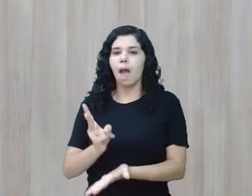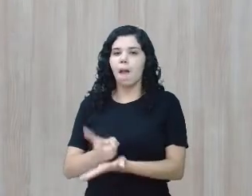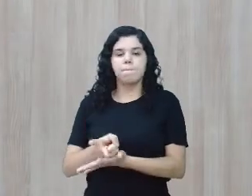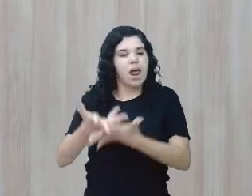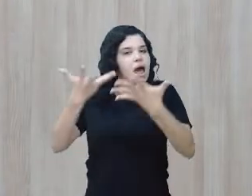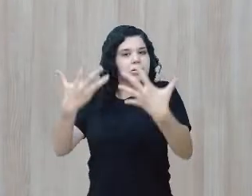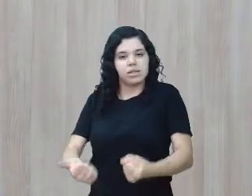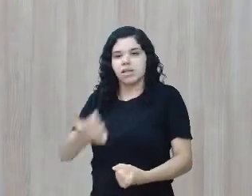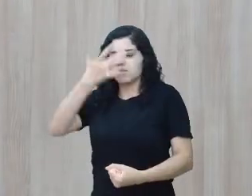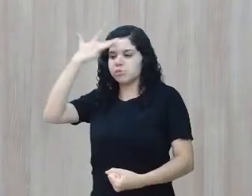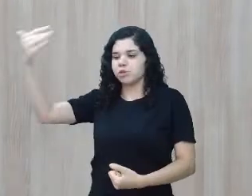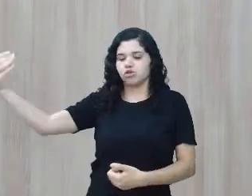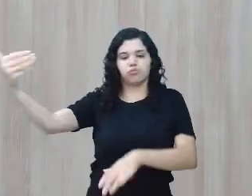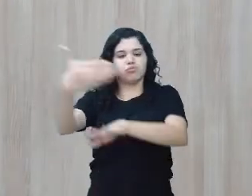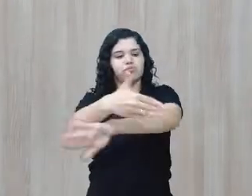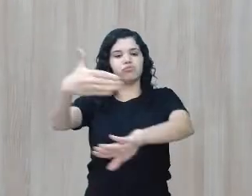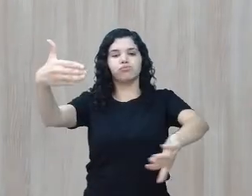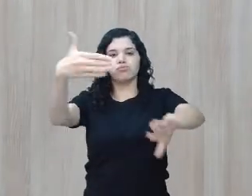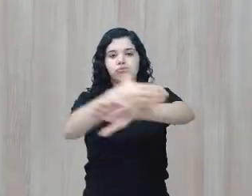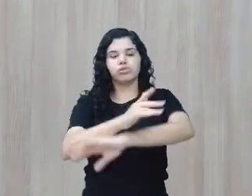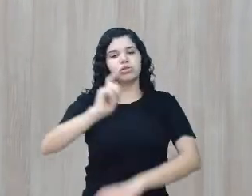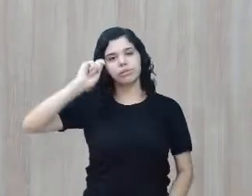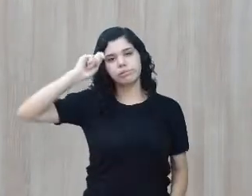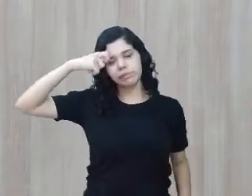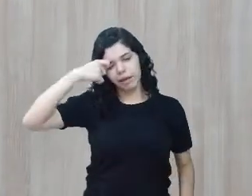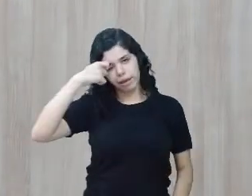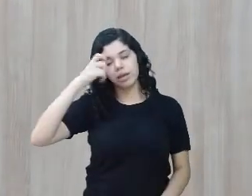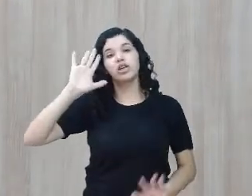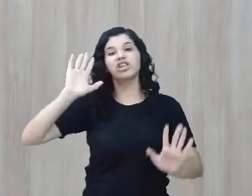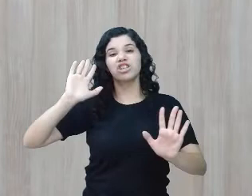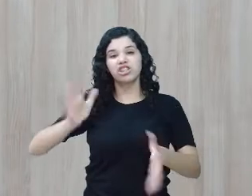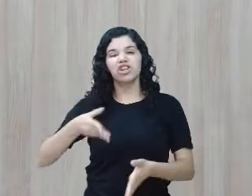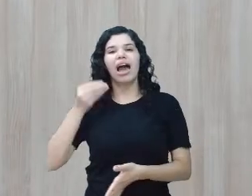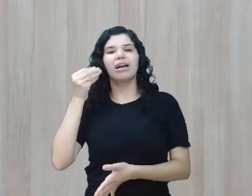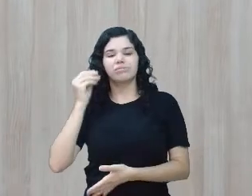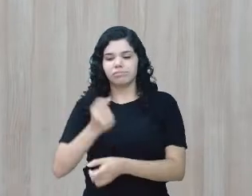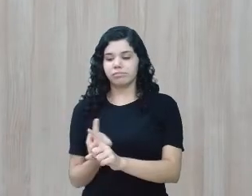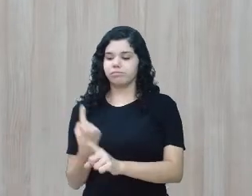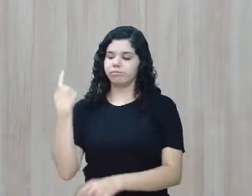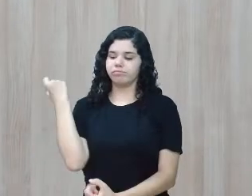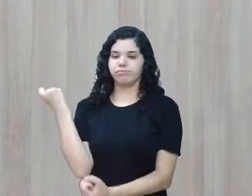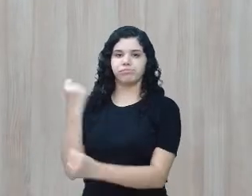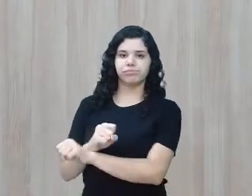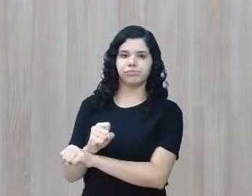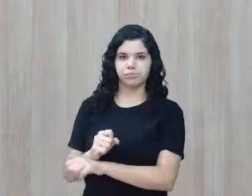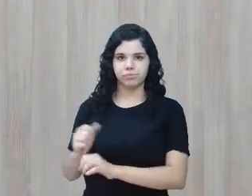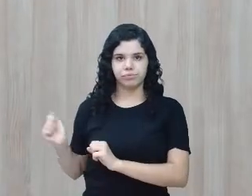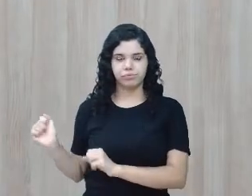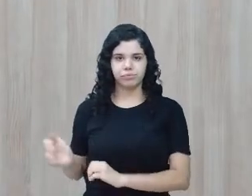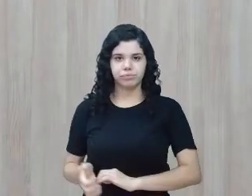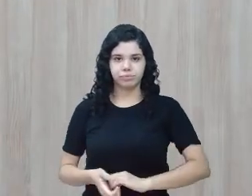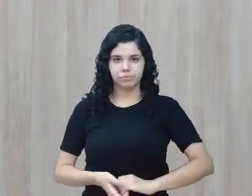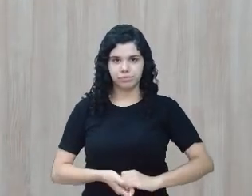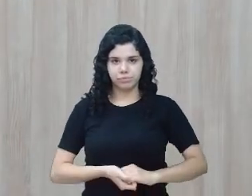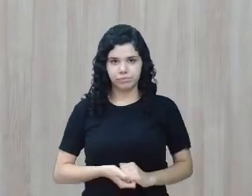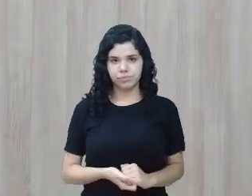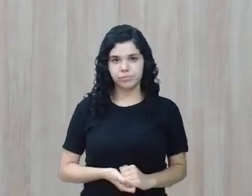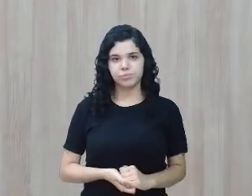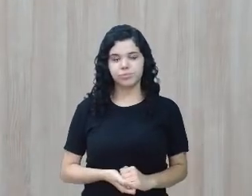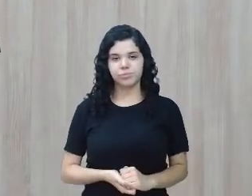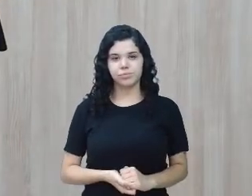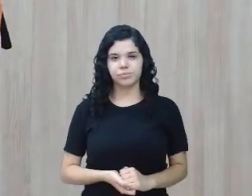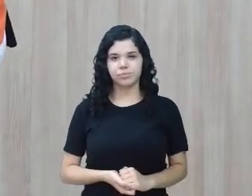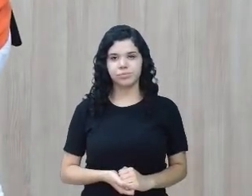esperando outras pessoas negras a chegarem, que vinham, pessoas escravizadas que vinham dessa luta.